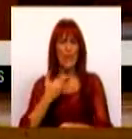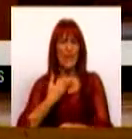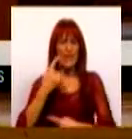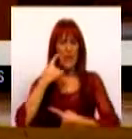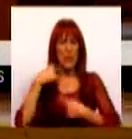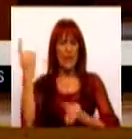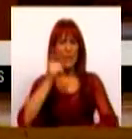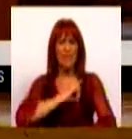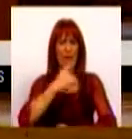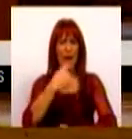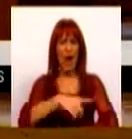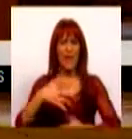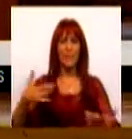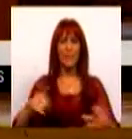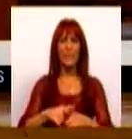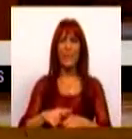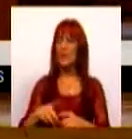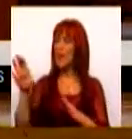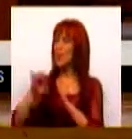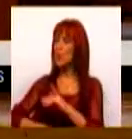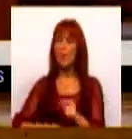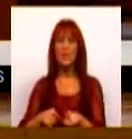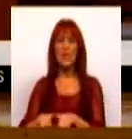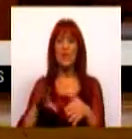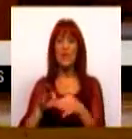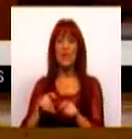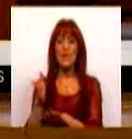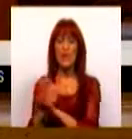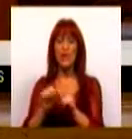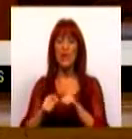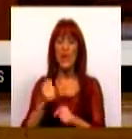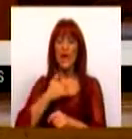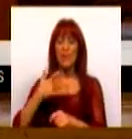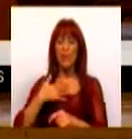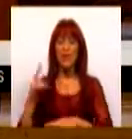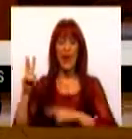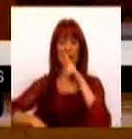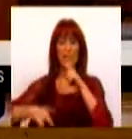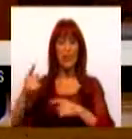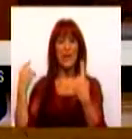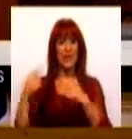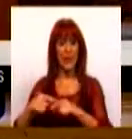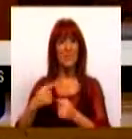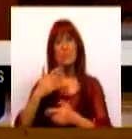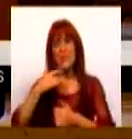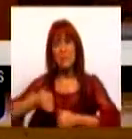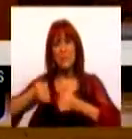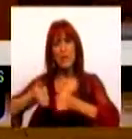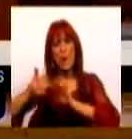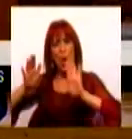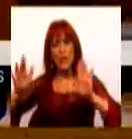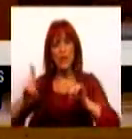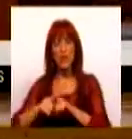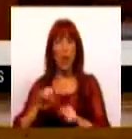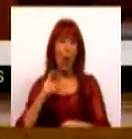público e privado, na condição ainda frágil do setor empresarial financeiro que temos vindo a melhorar, ou